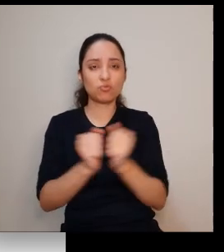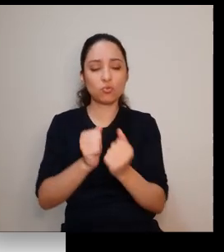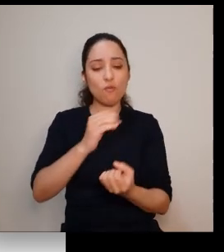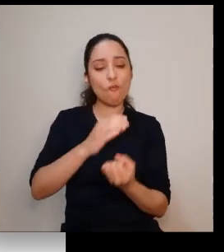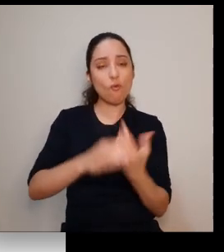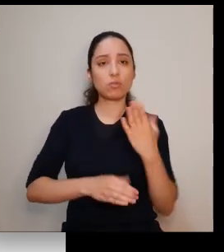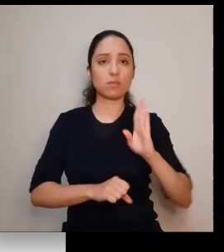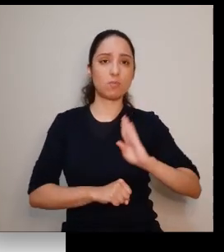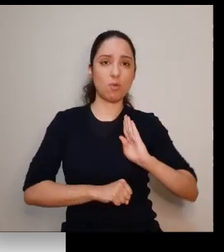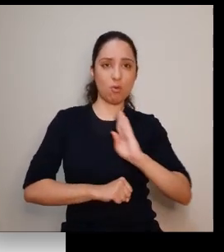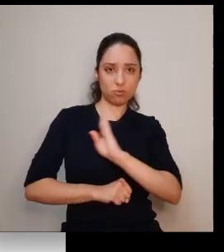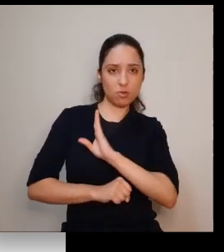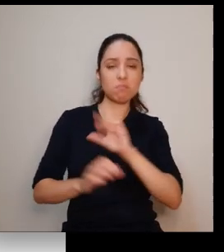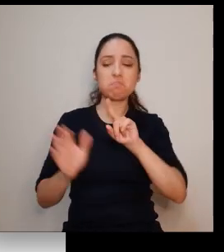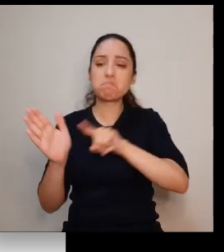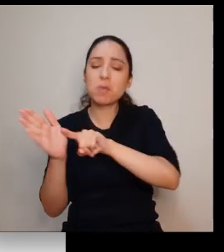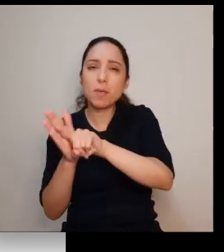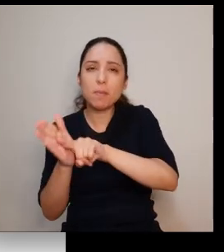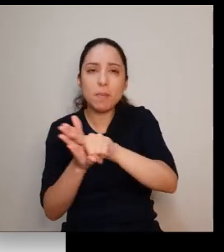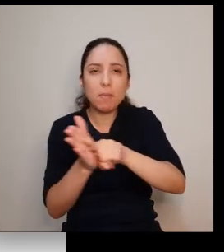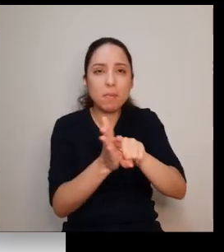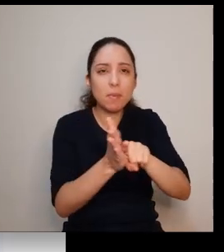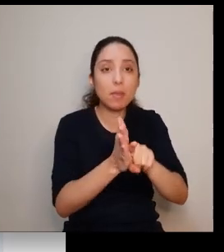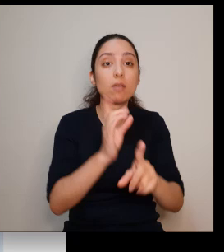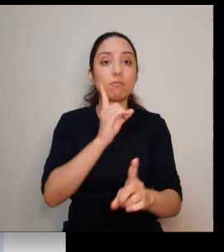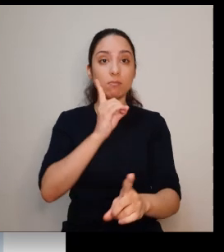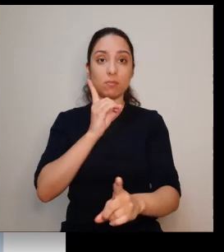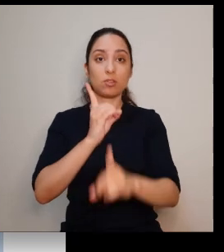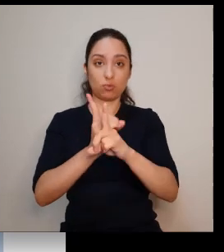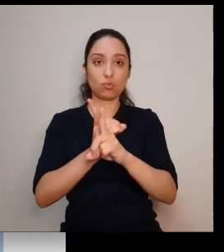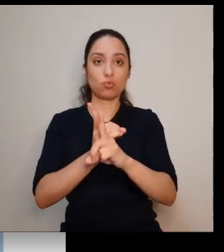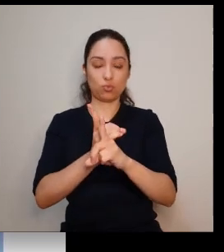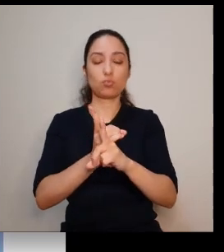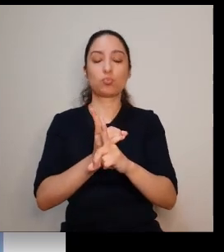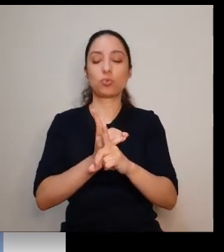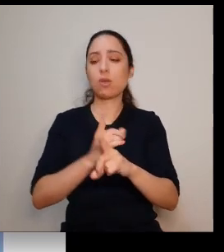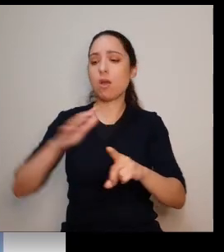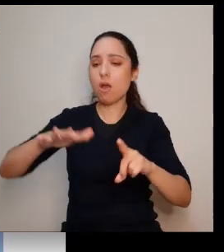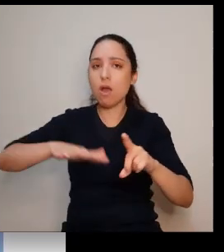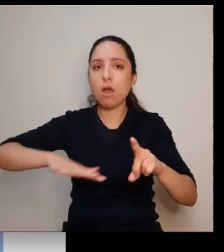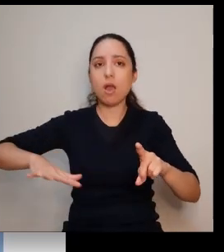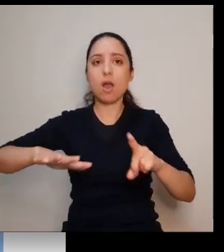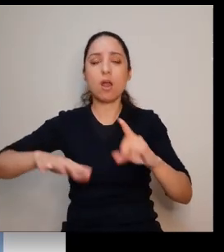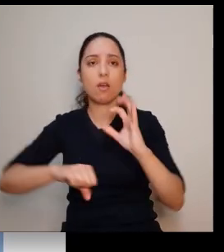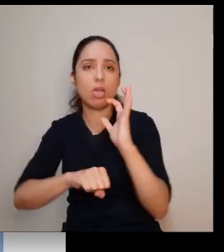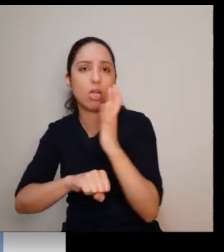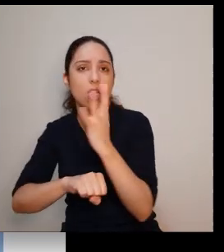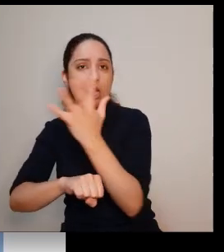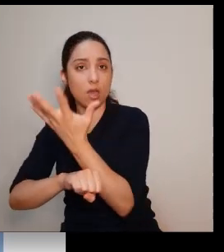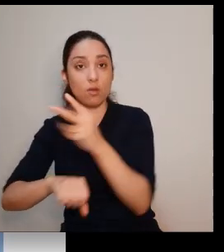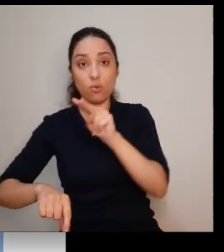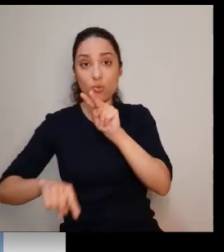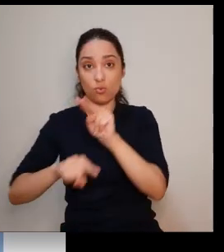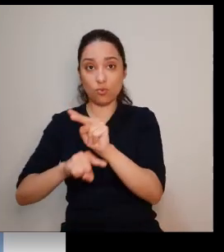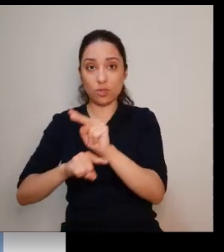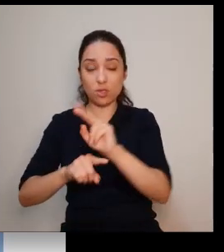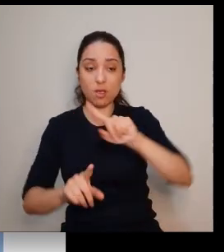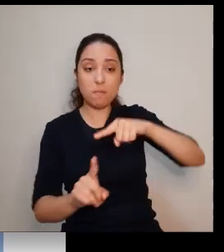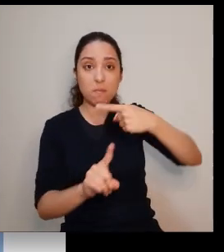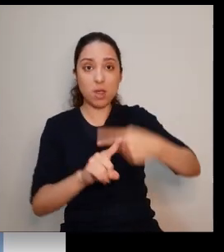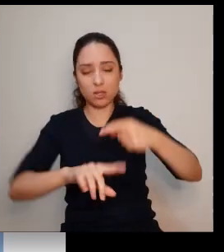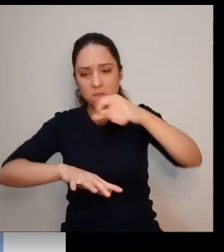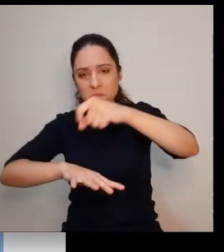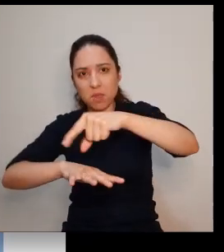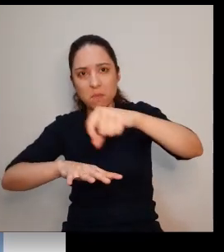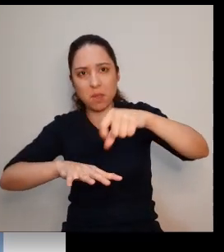Um estudo conduzido pela Fundação Boticário no município de São Bento do Sul, por exemplo, mostrou que o aumento da infraestrutura